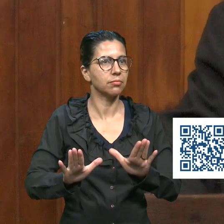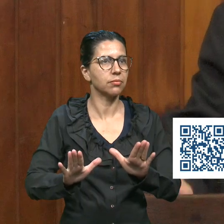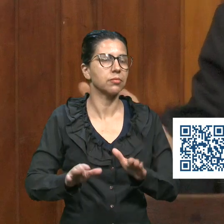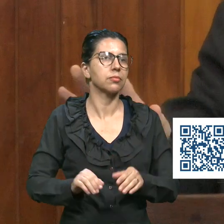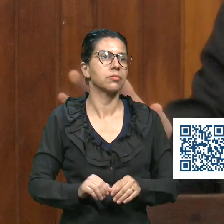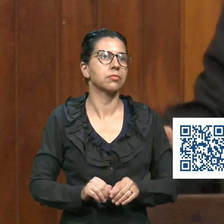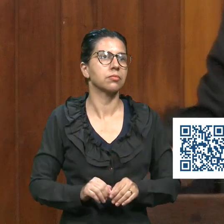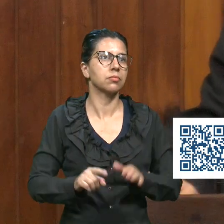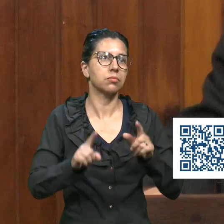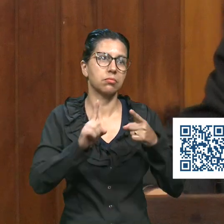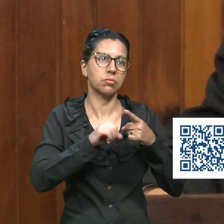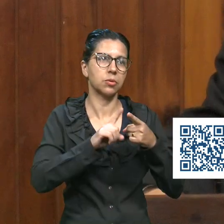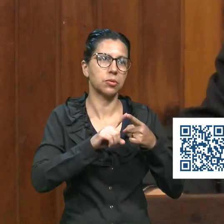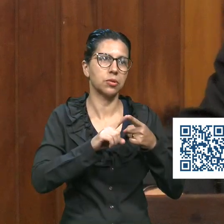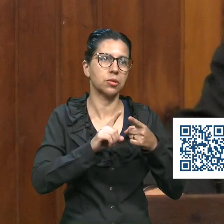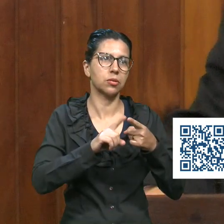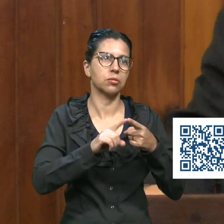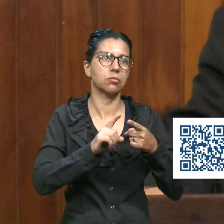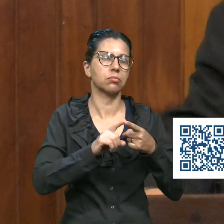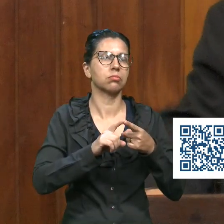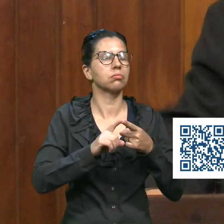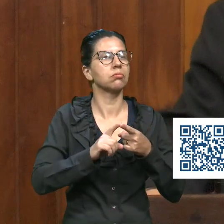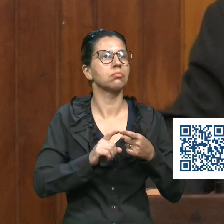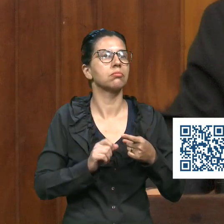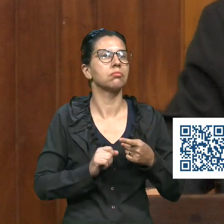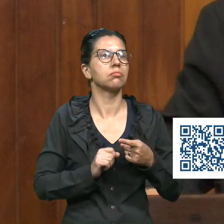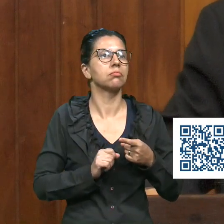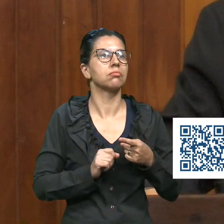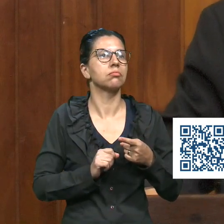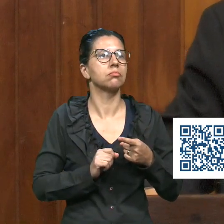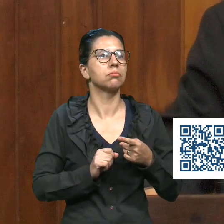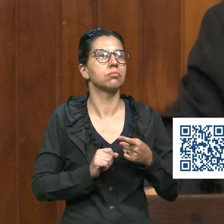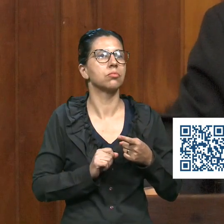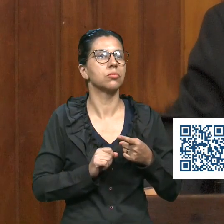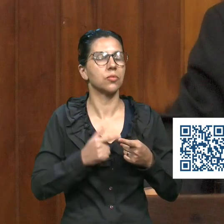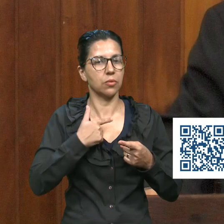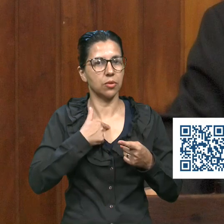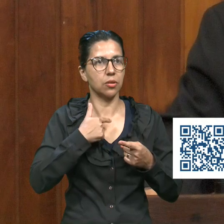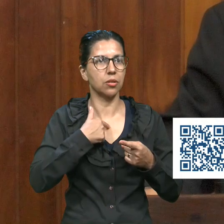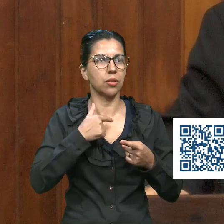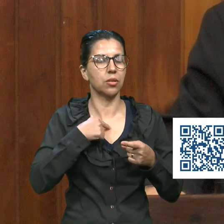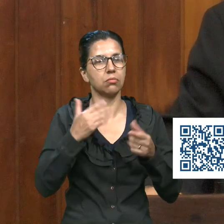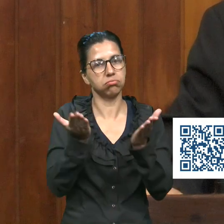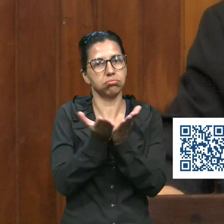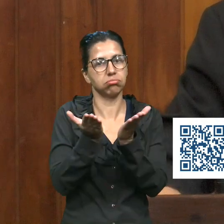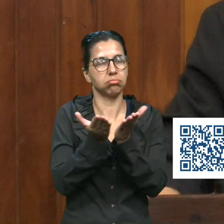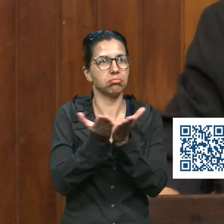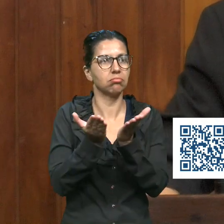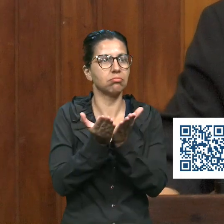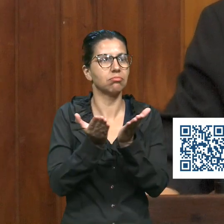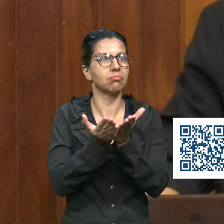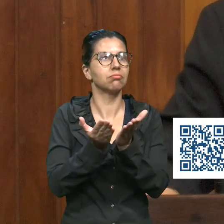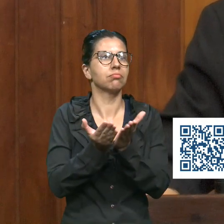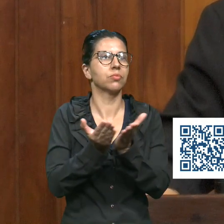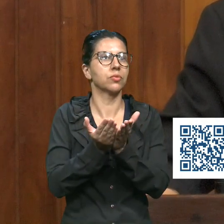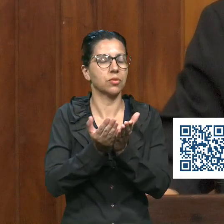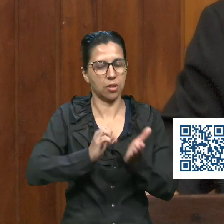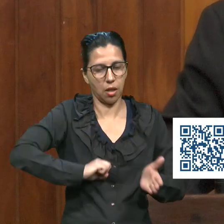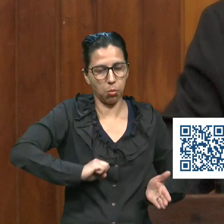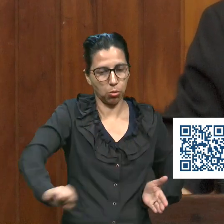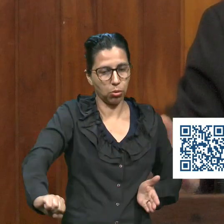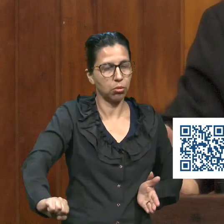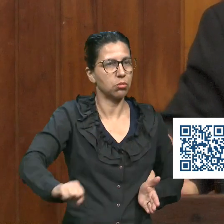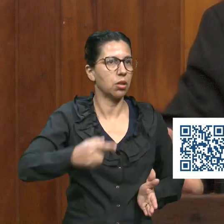coisas. Primeiro, para deixar bem claro, sou cristão, sou frontalmente contra o